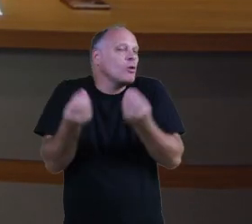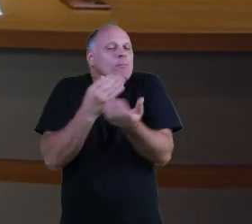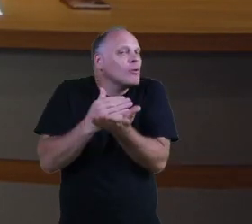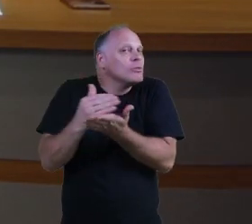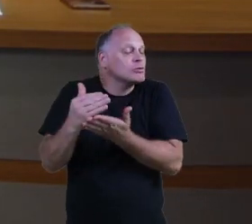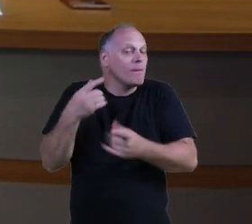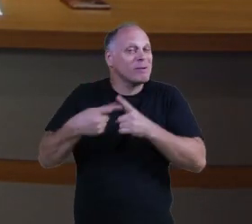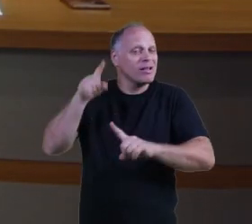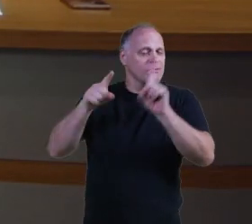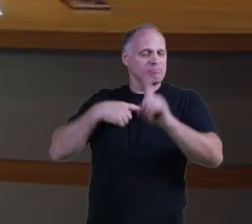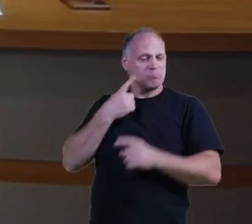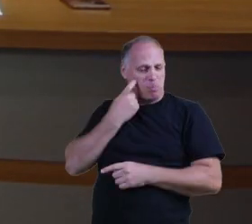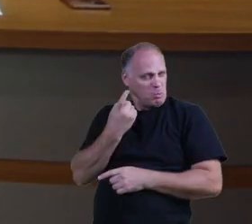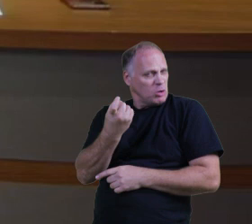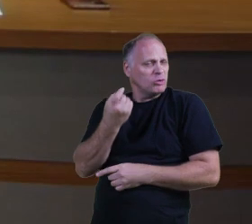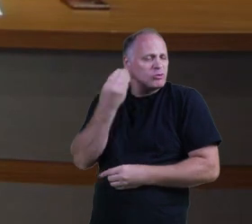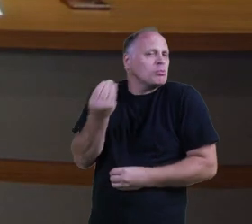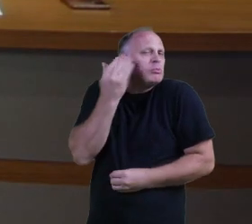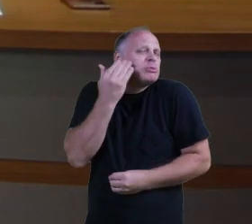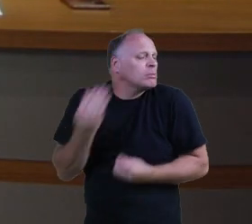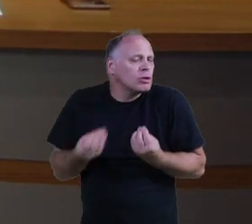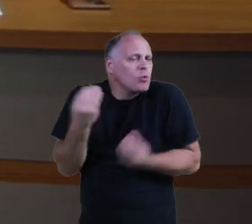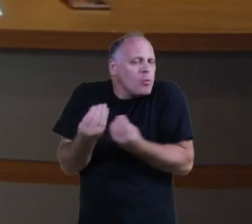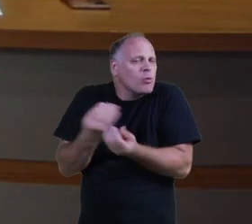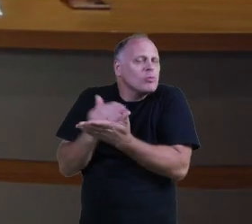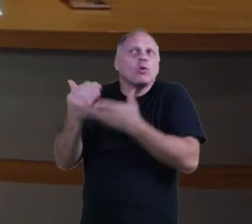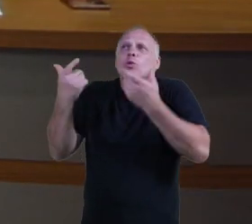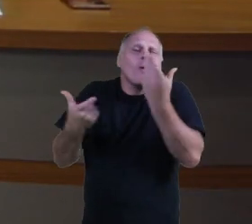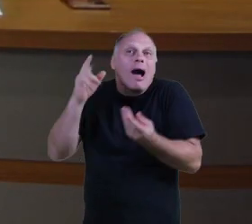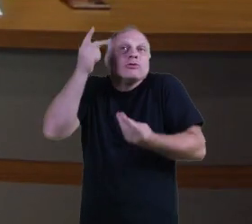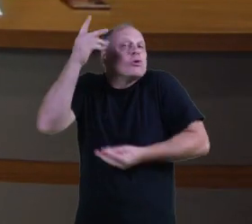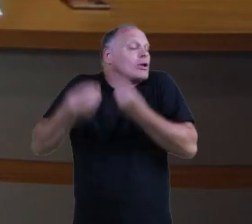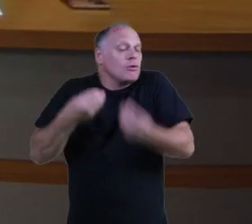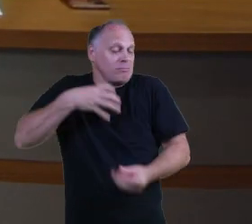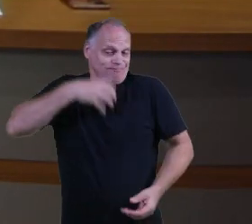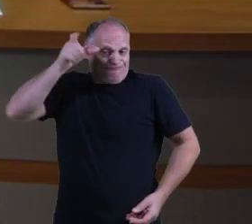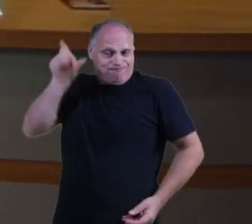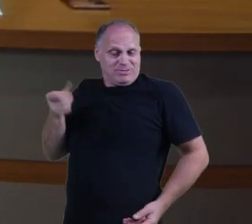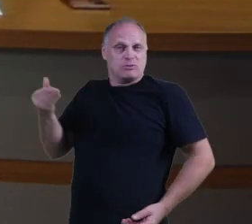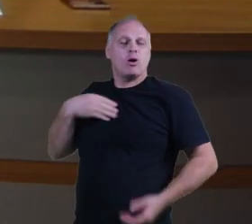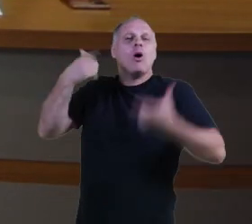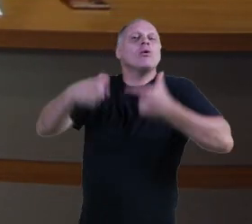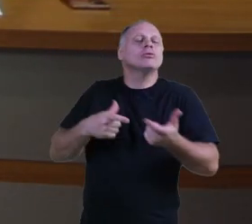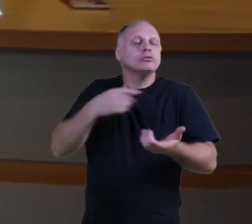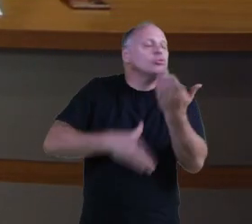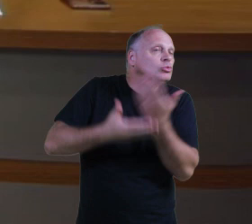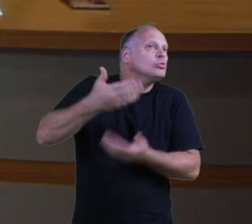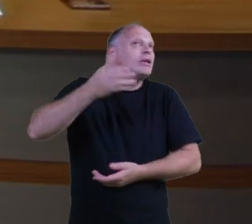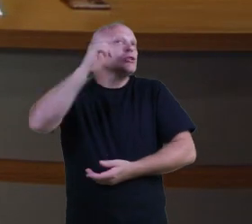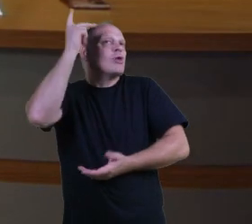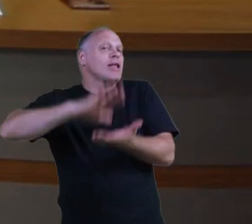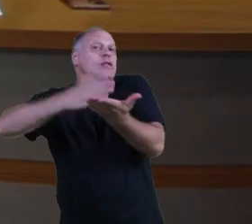a música? Como é que tu começou? Porque às vezes as pessoas têm muita curiosidade por saber onde é que começou a história com o samba, onde é que está a